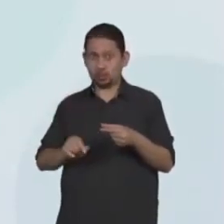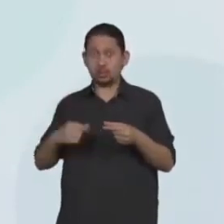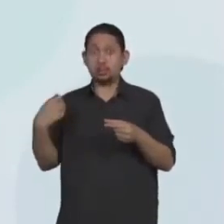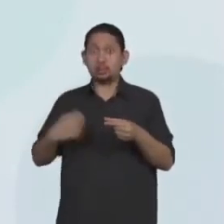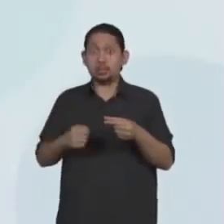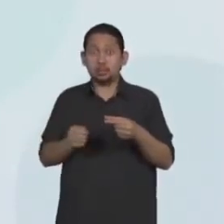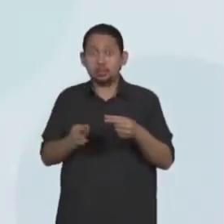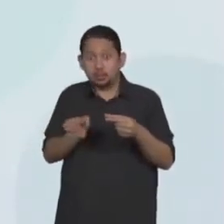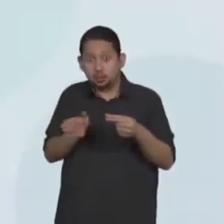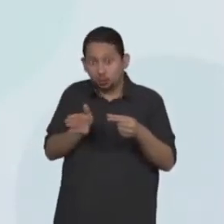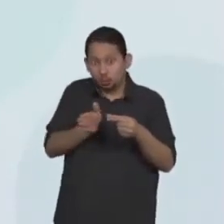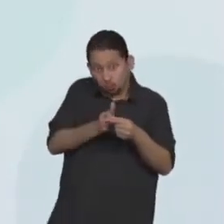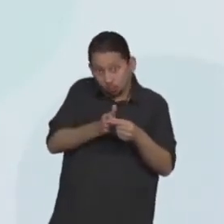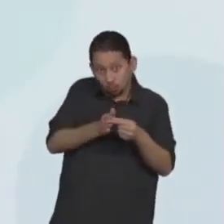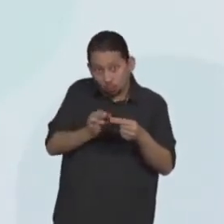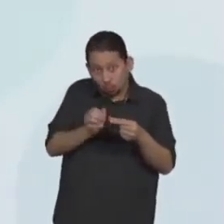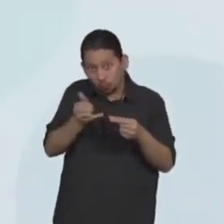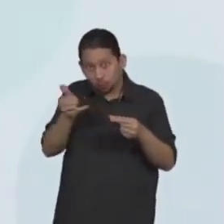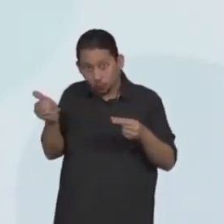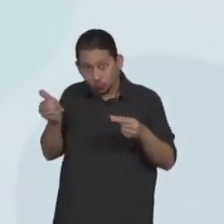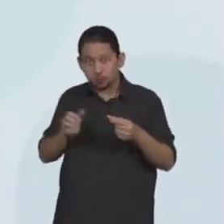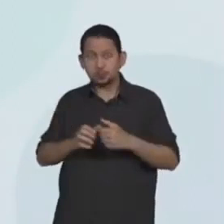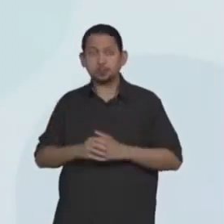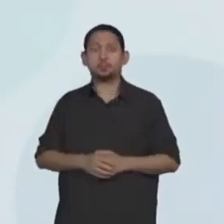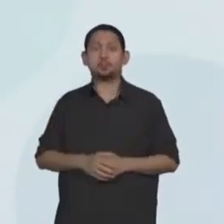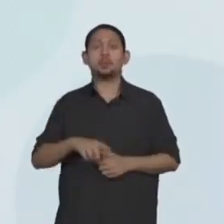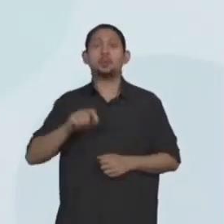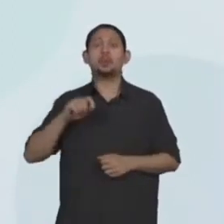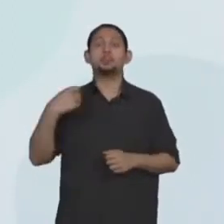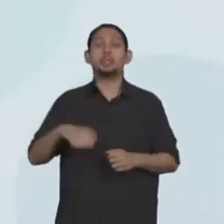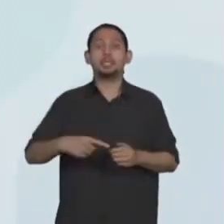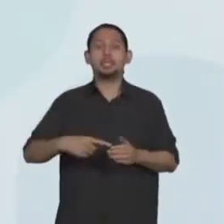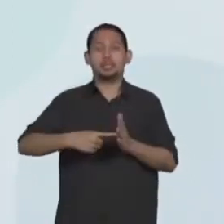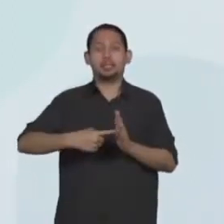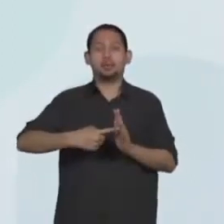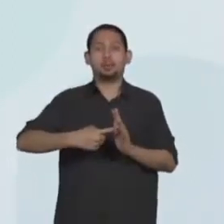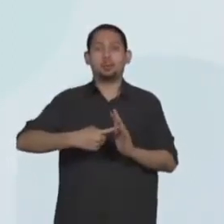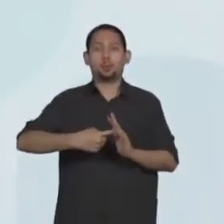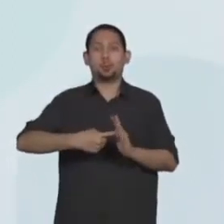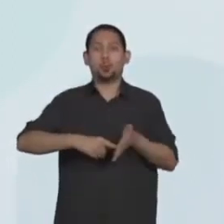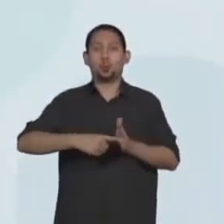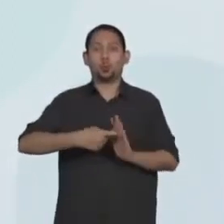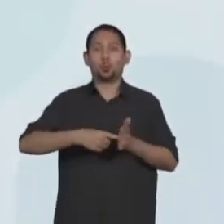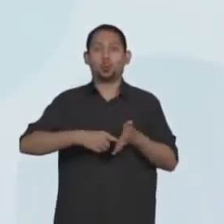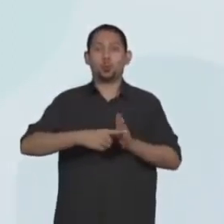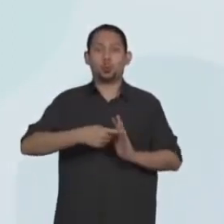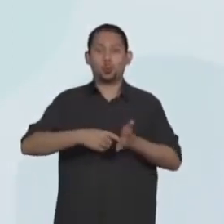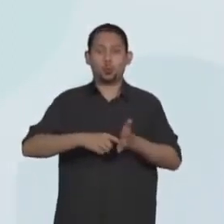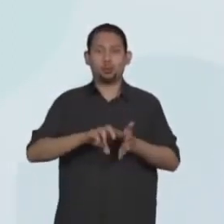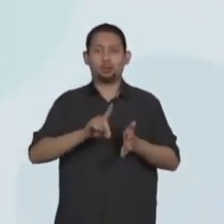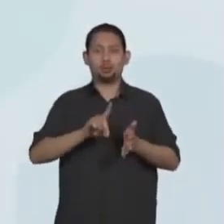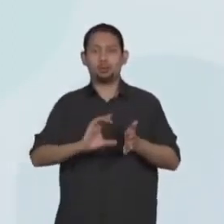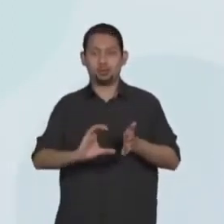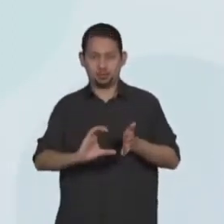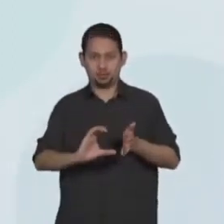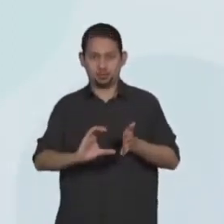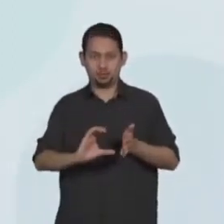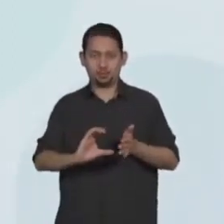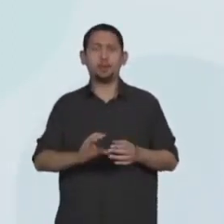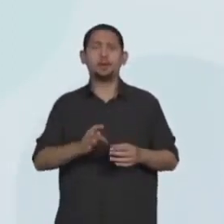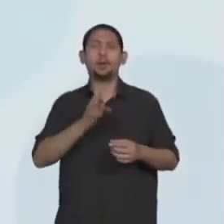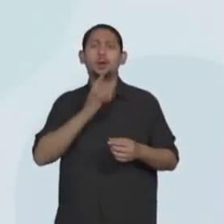pouco que peça é essa, um motorzinho elétrico DC, um interruptorzinho,